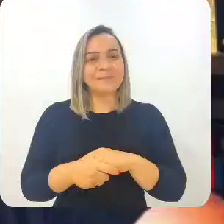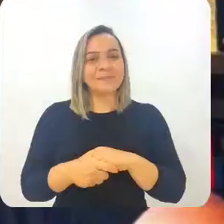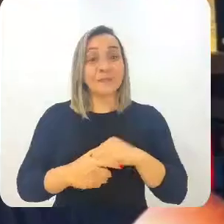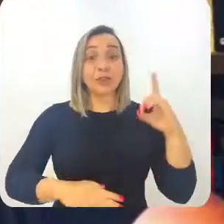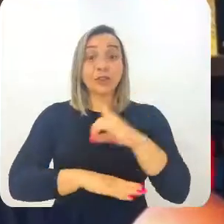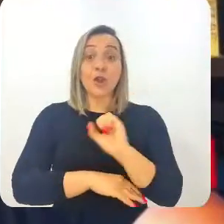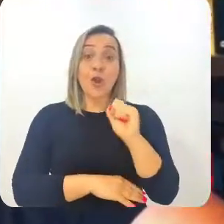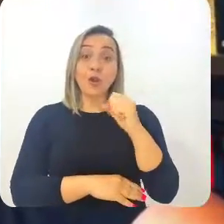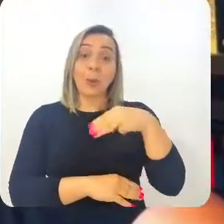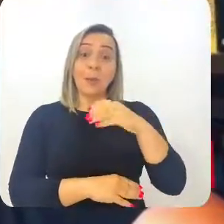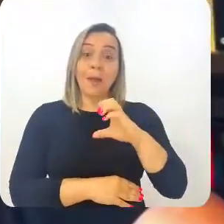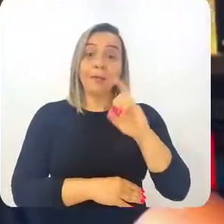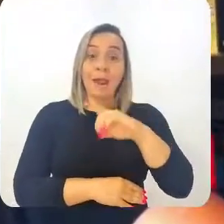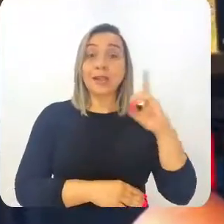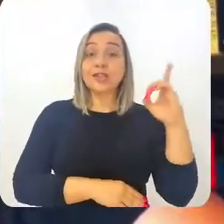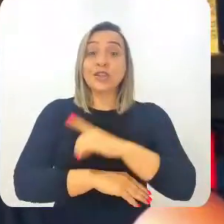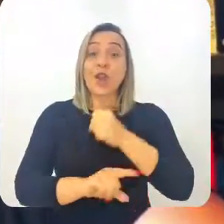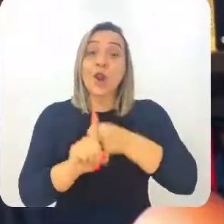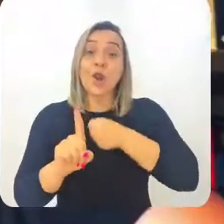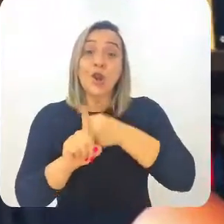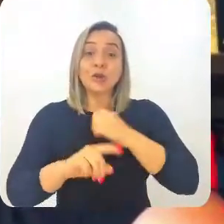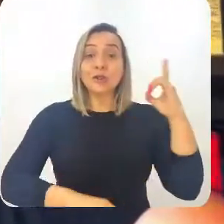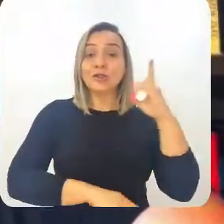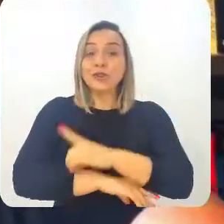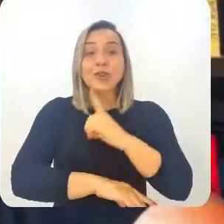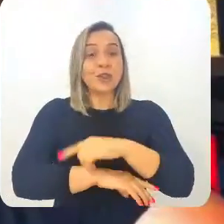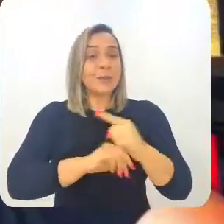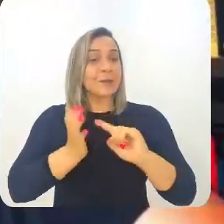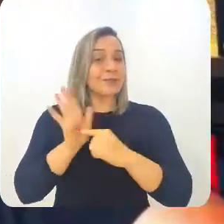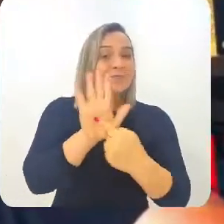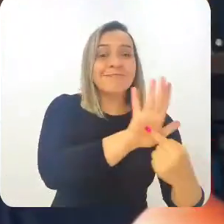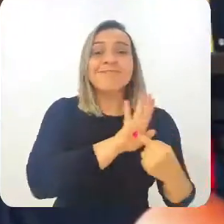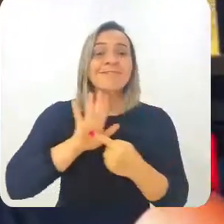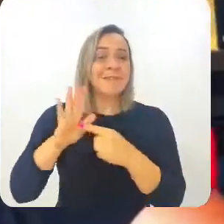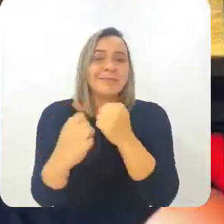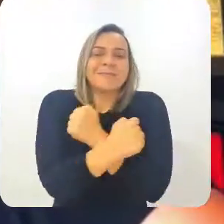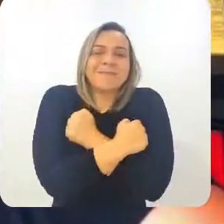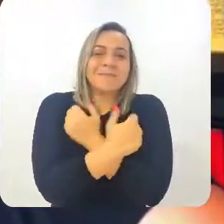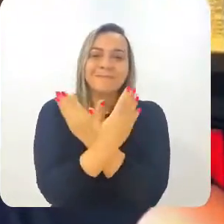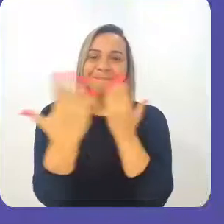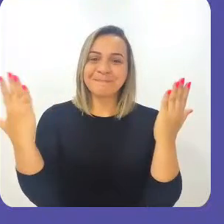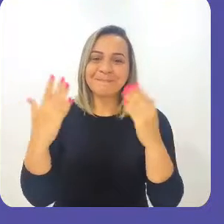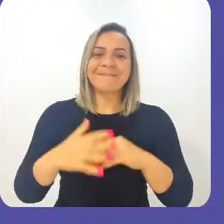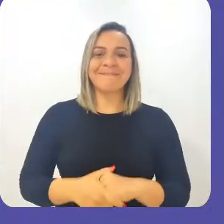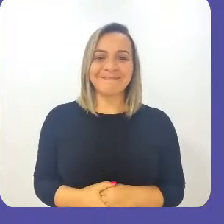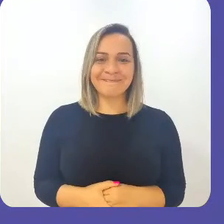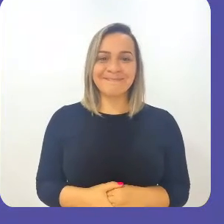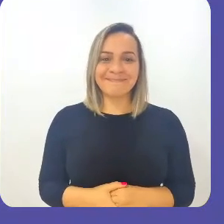O 8 de março é dia de luta, é dia de inspiração. Um forte abraço!